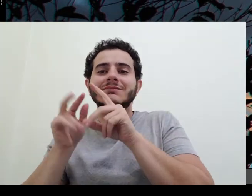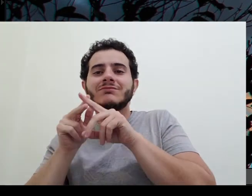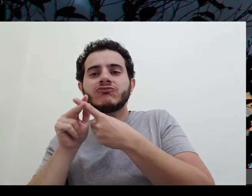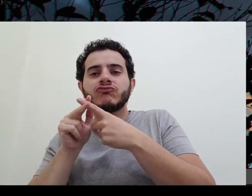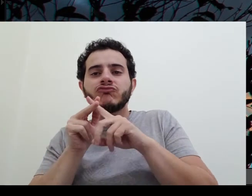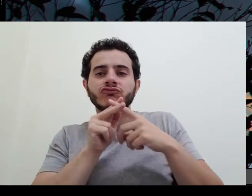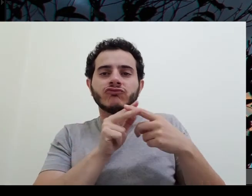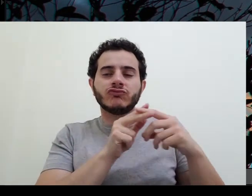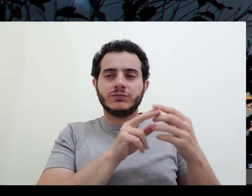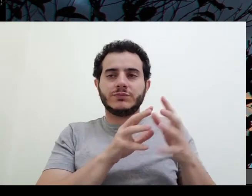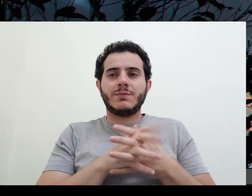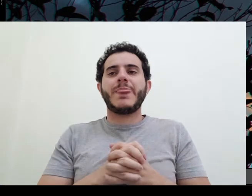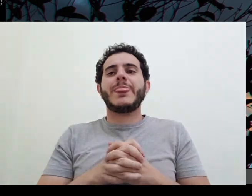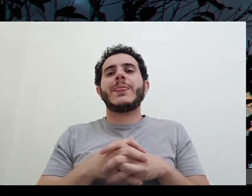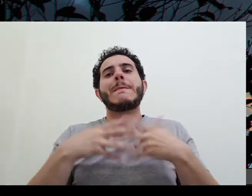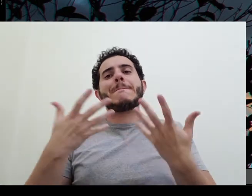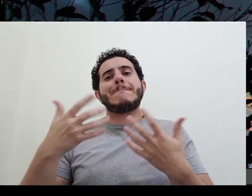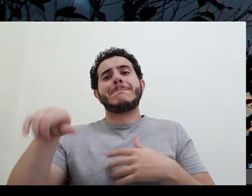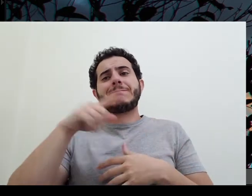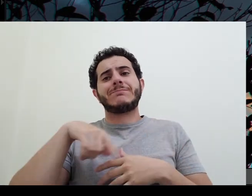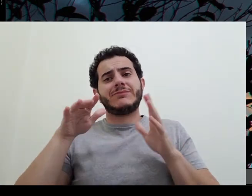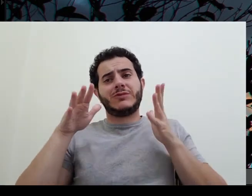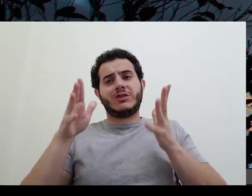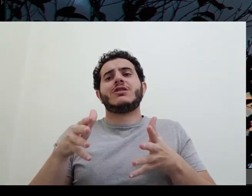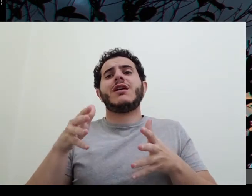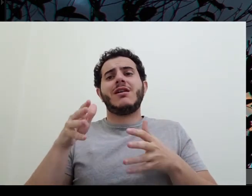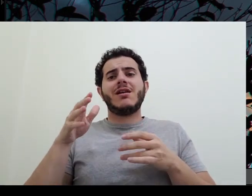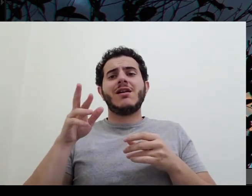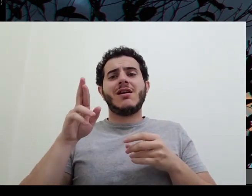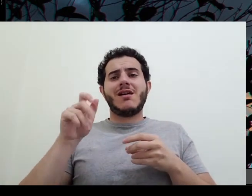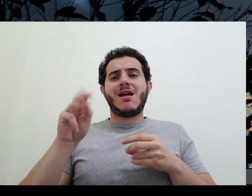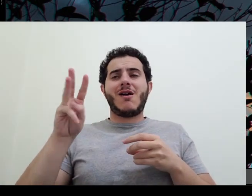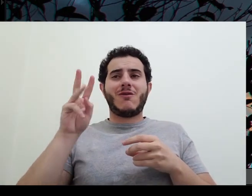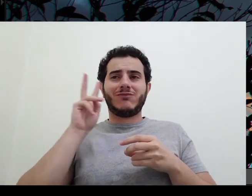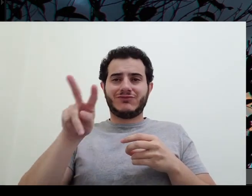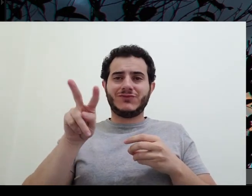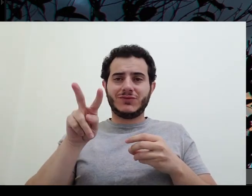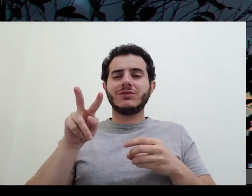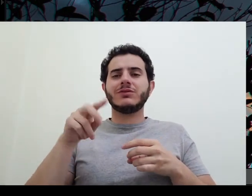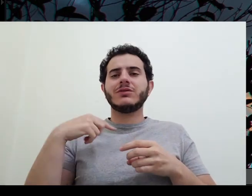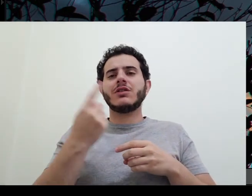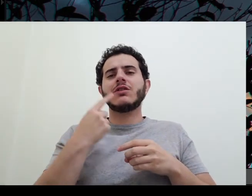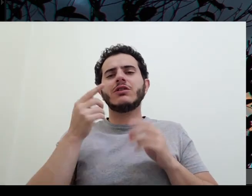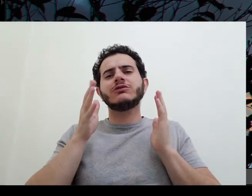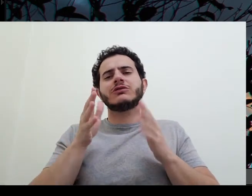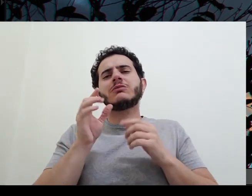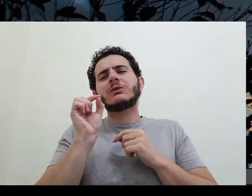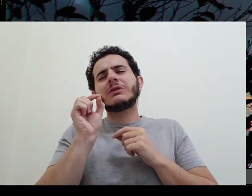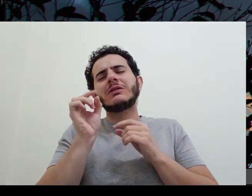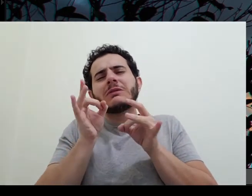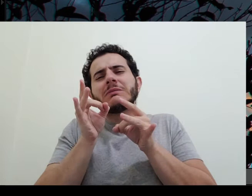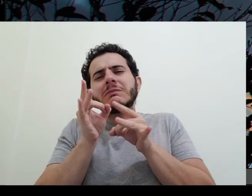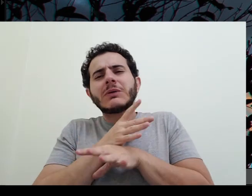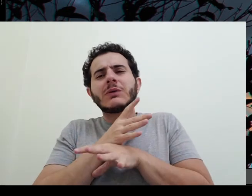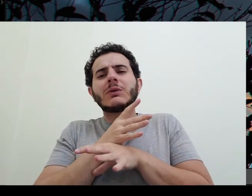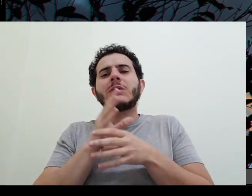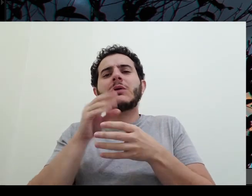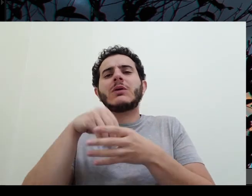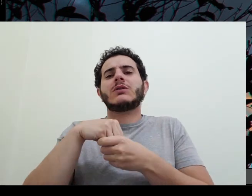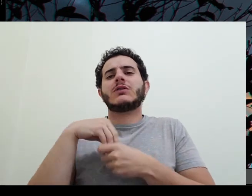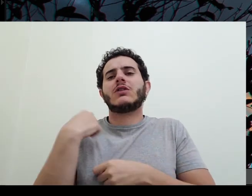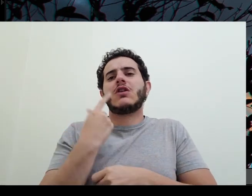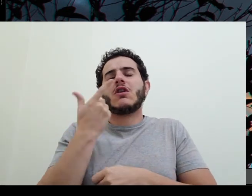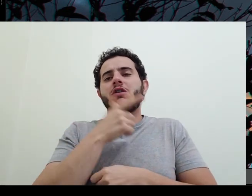enfim. E aí, já aproveitando que a gente está na redução de ruído, o arquivo RAW, ó, ele vem com uma pequena redução já pronta para ser aplicada